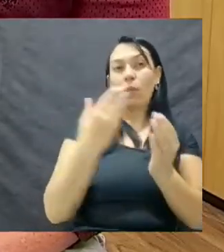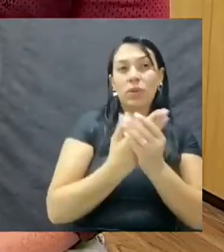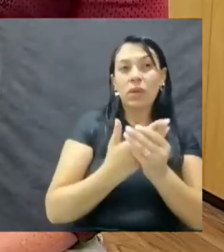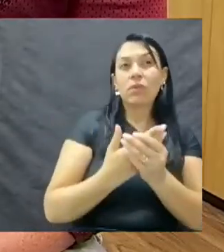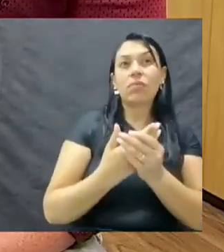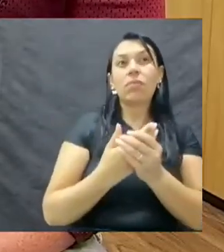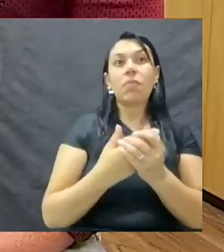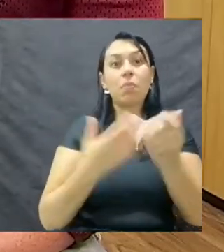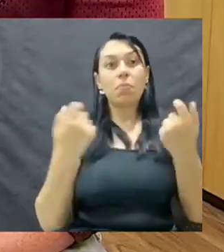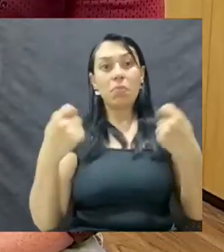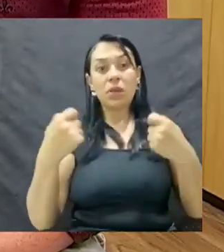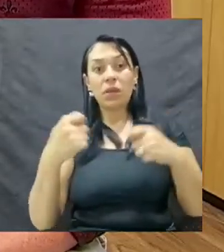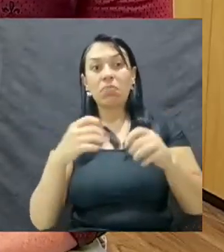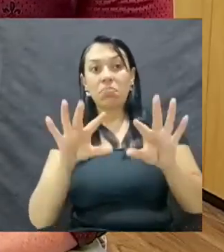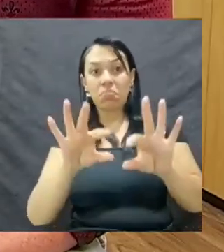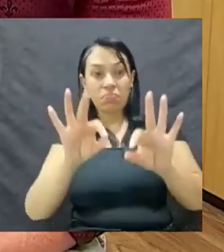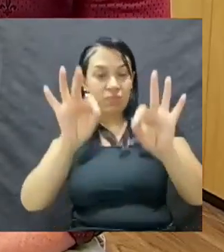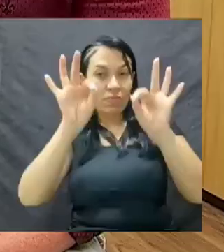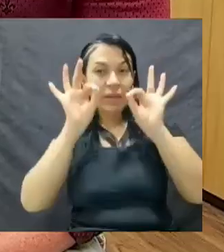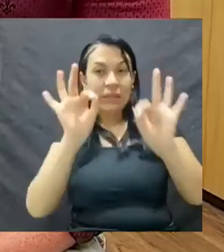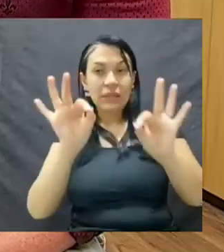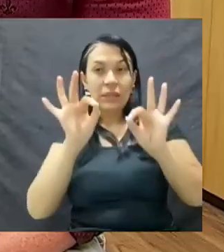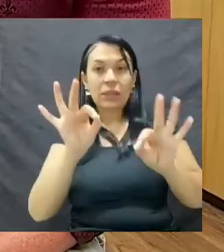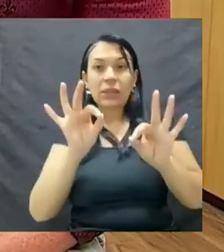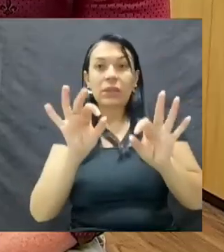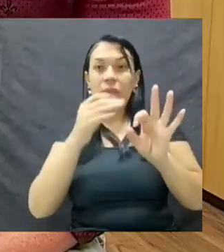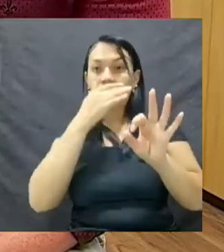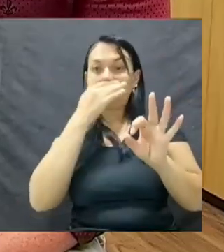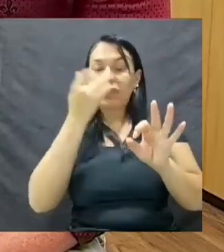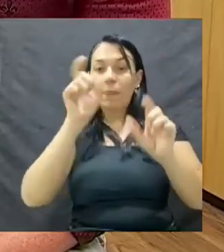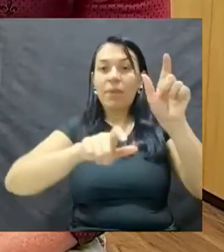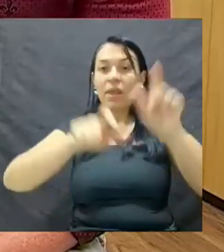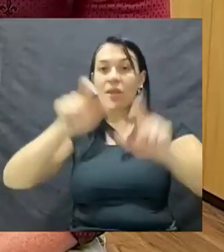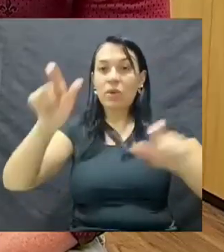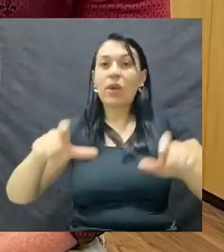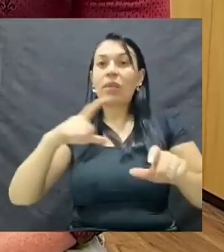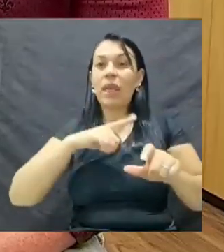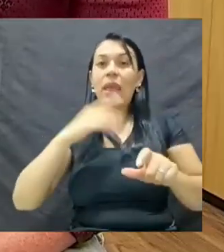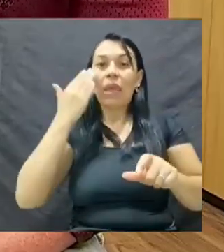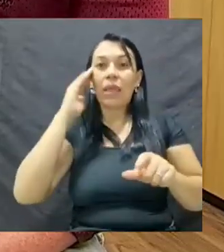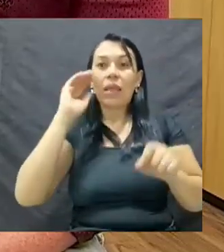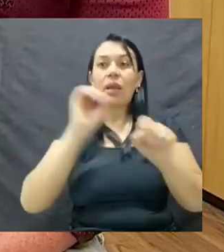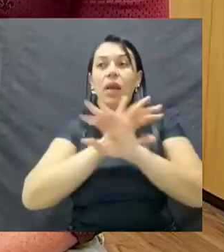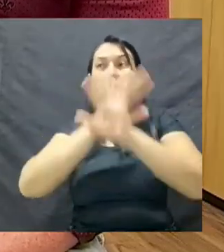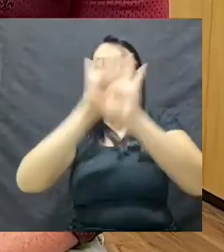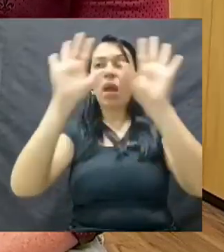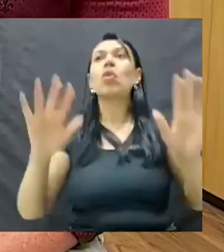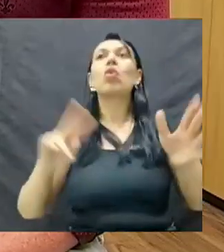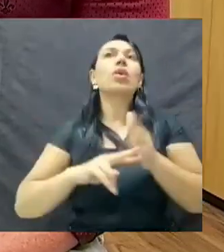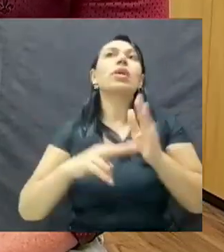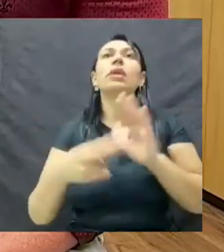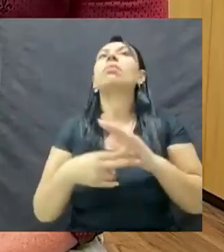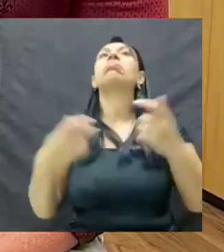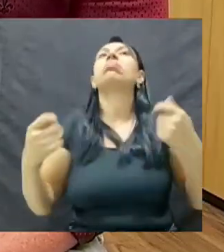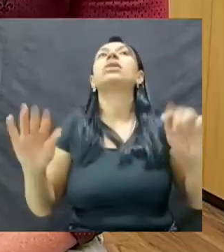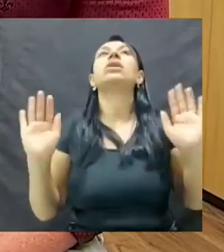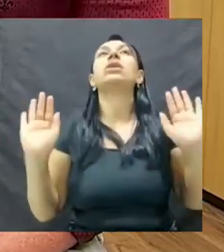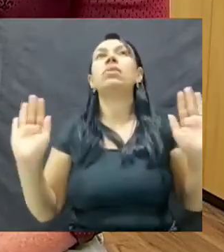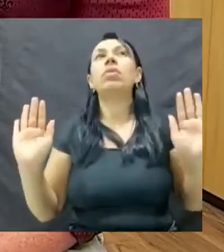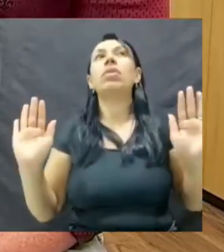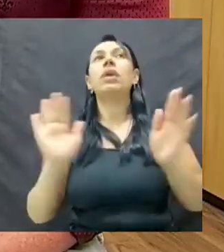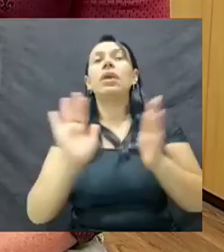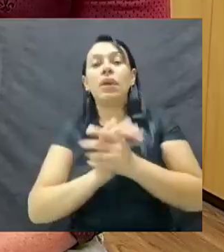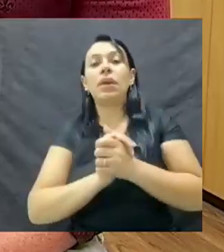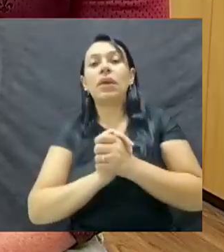realmente com uma boa sinergia, que a pessoa que está na ponta entenda qual que é a necessidade, a demanda, que a presidência também não